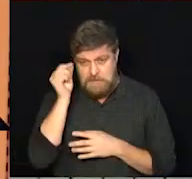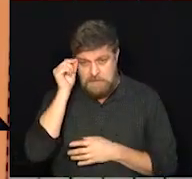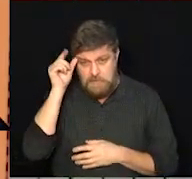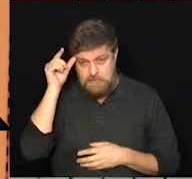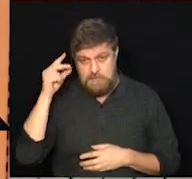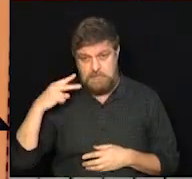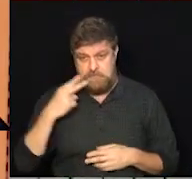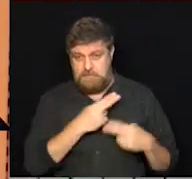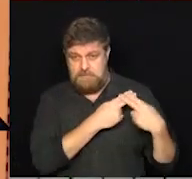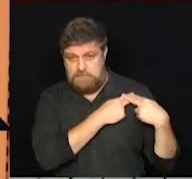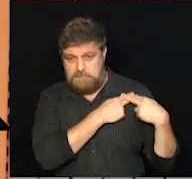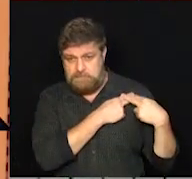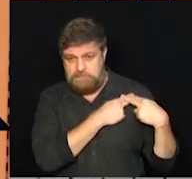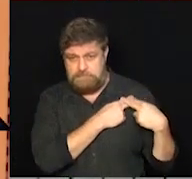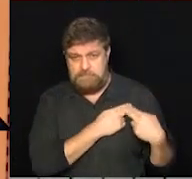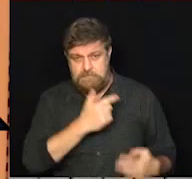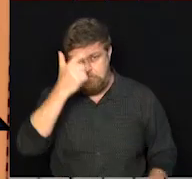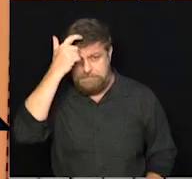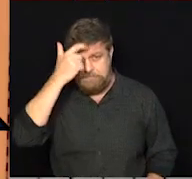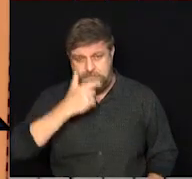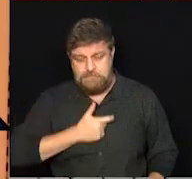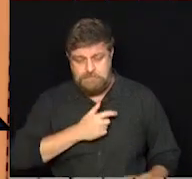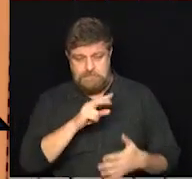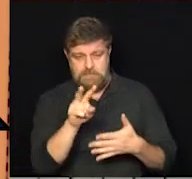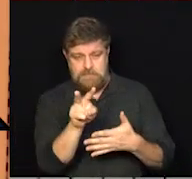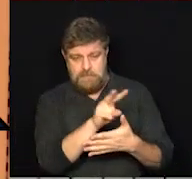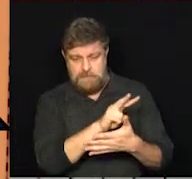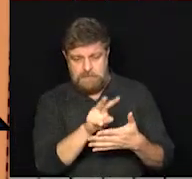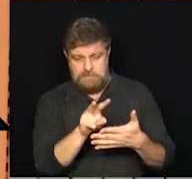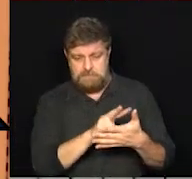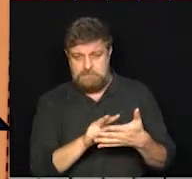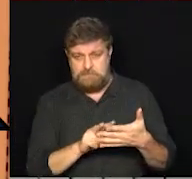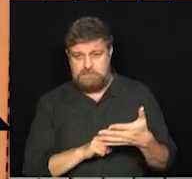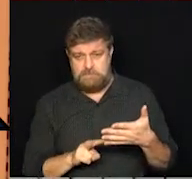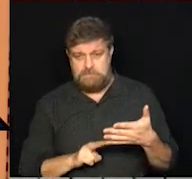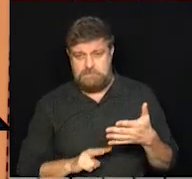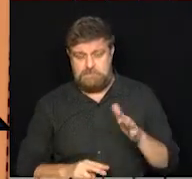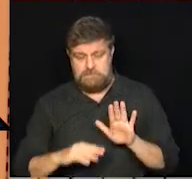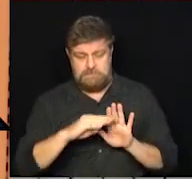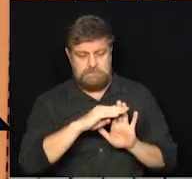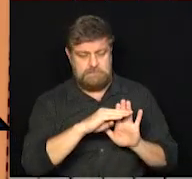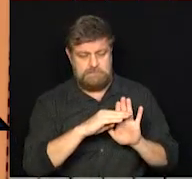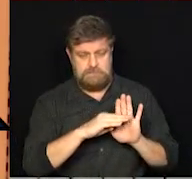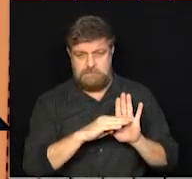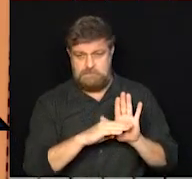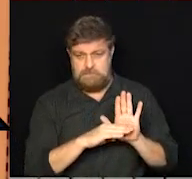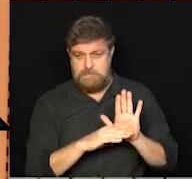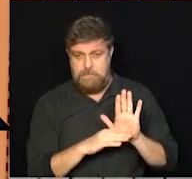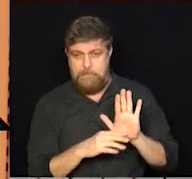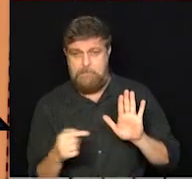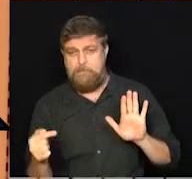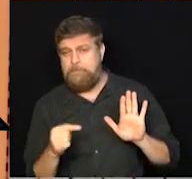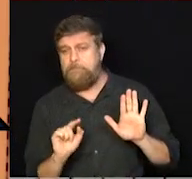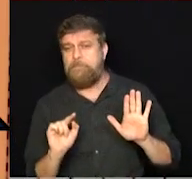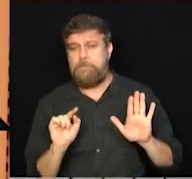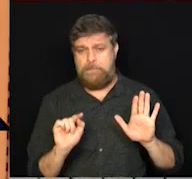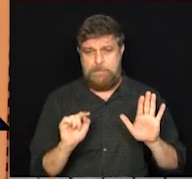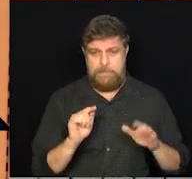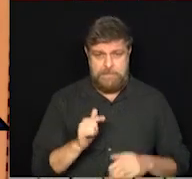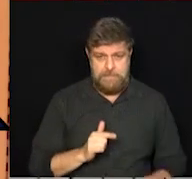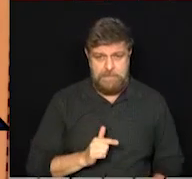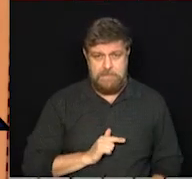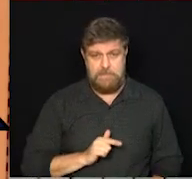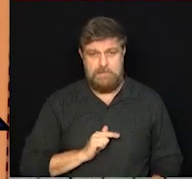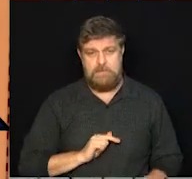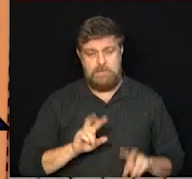rapidamente é a leitura né da pauta que é o seguinte terá